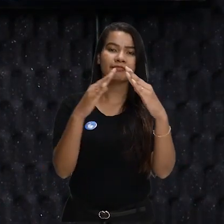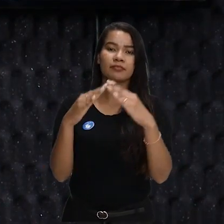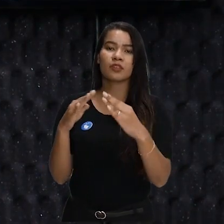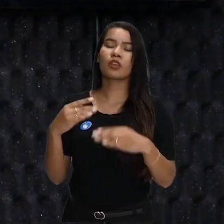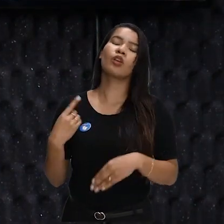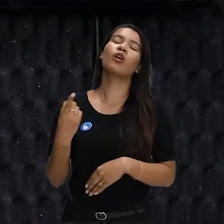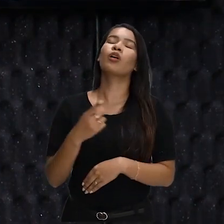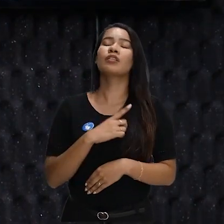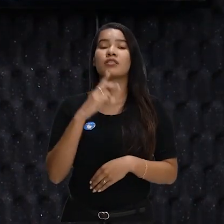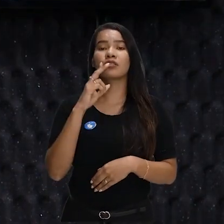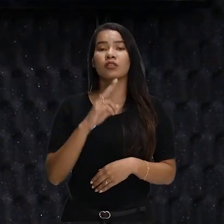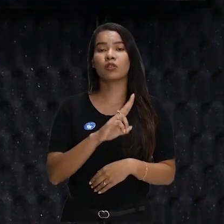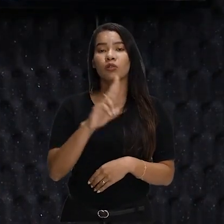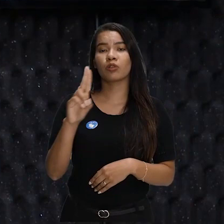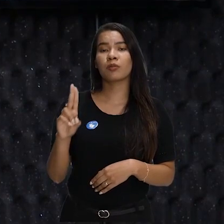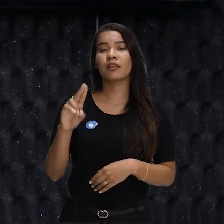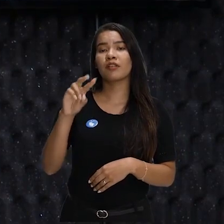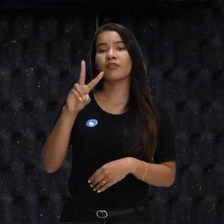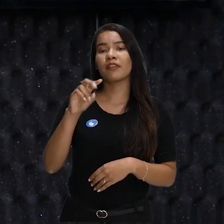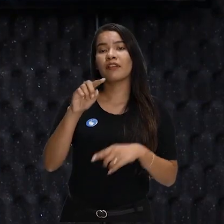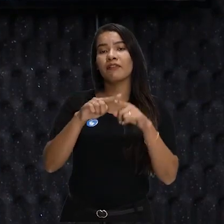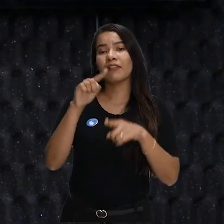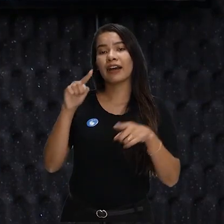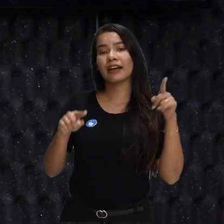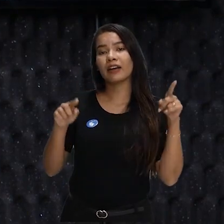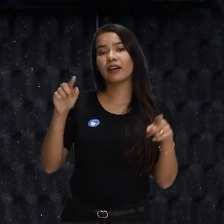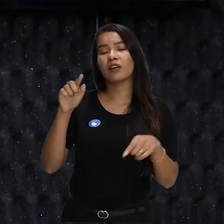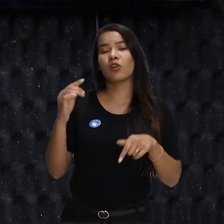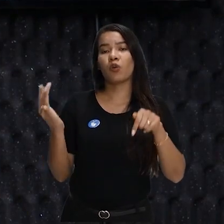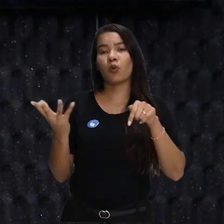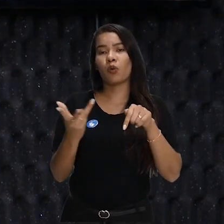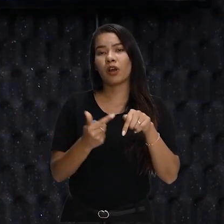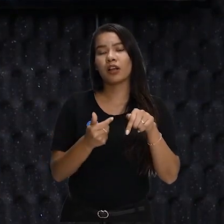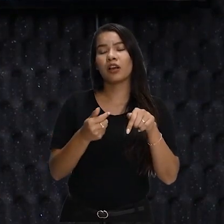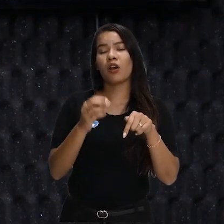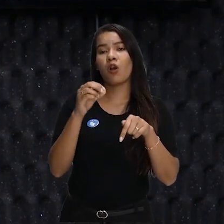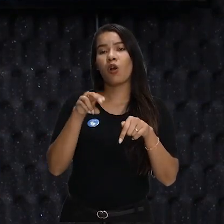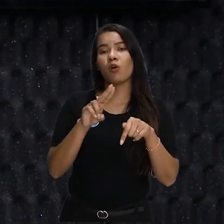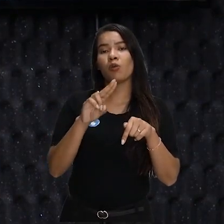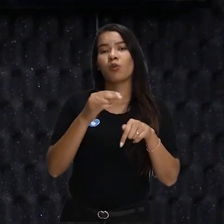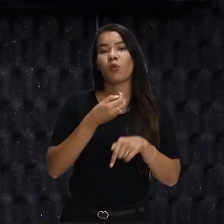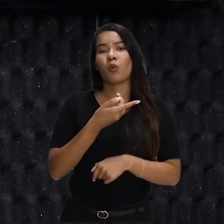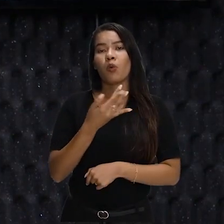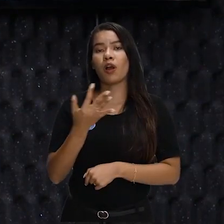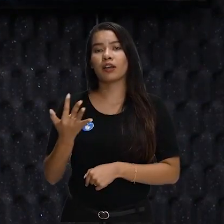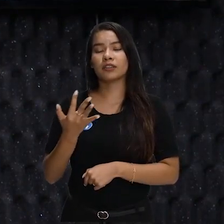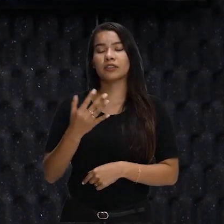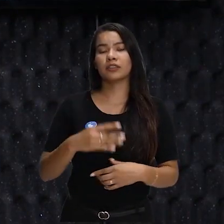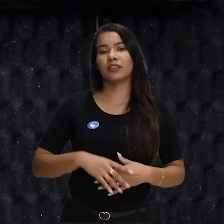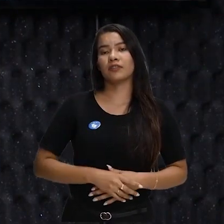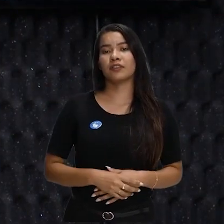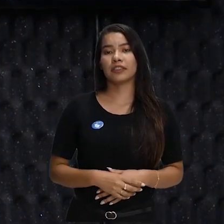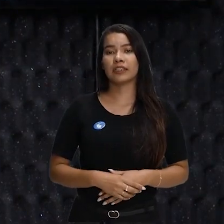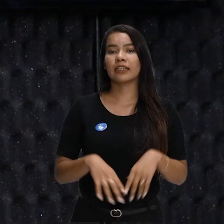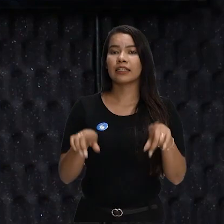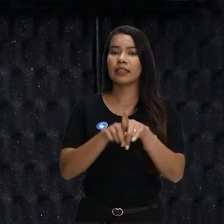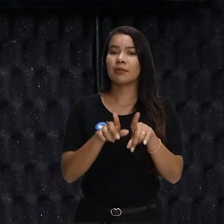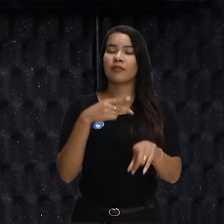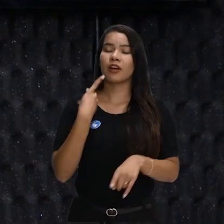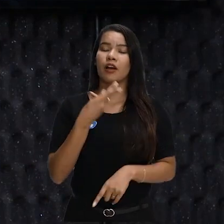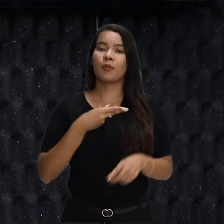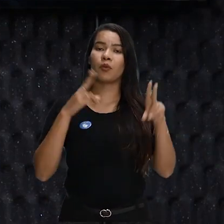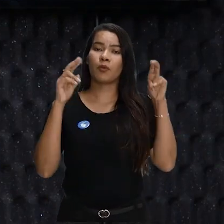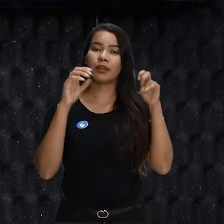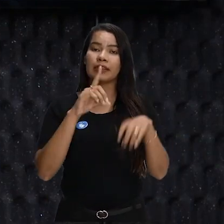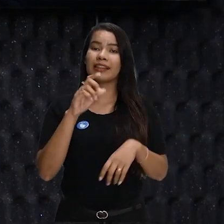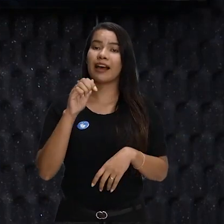gente vai ver que existem variáveis qualitativas e variáveis quantitativas, certo? E falamos também um pouquinho de